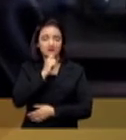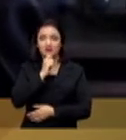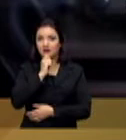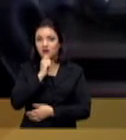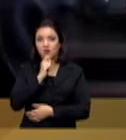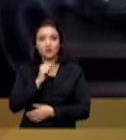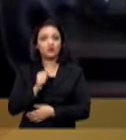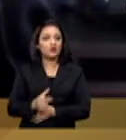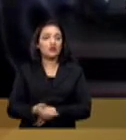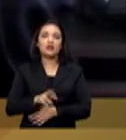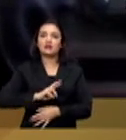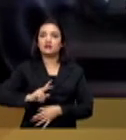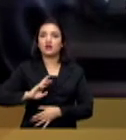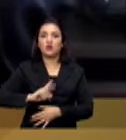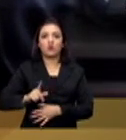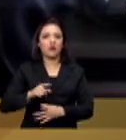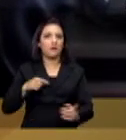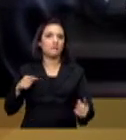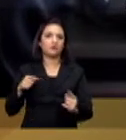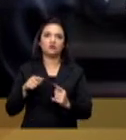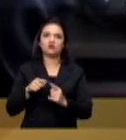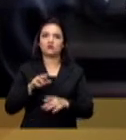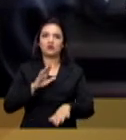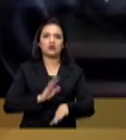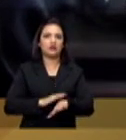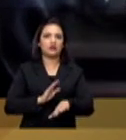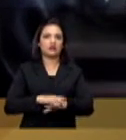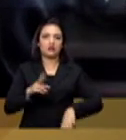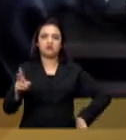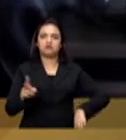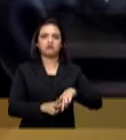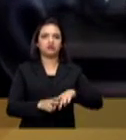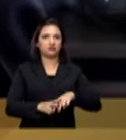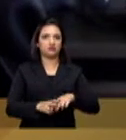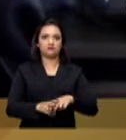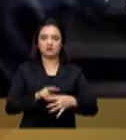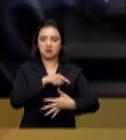da pena, nem no da proporcionalidade.